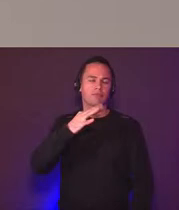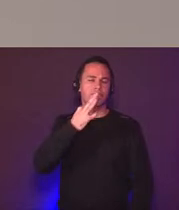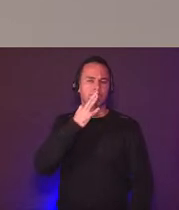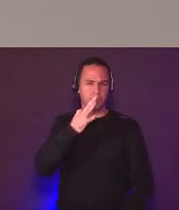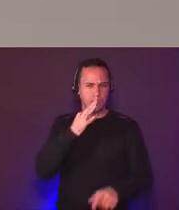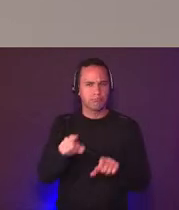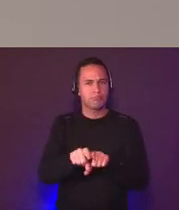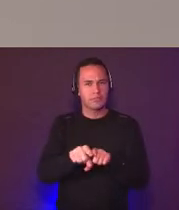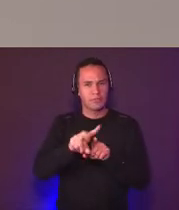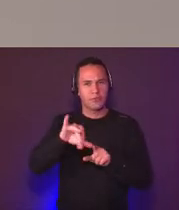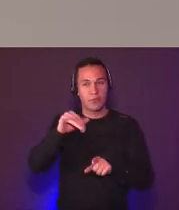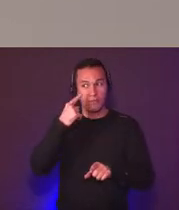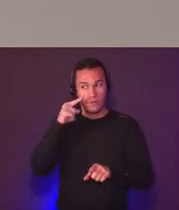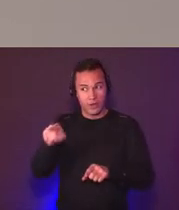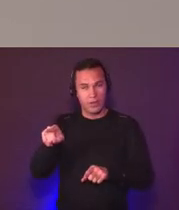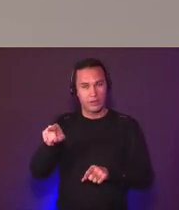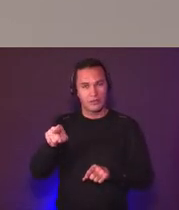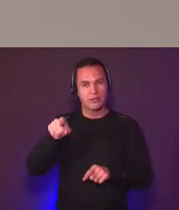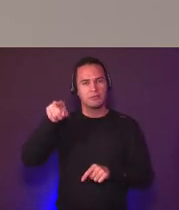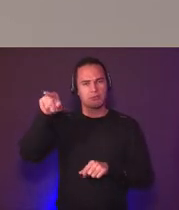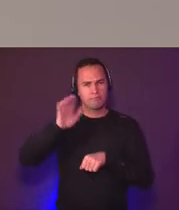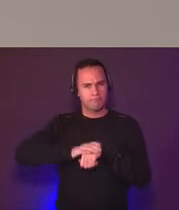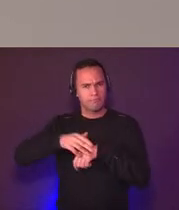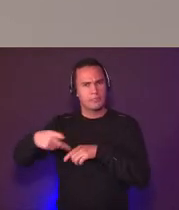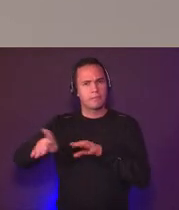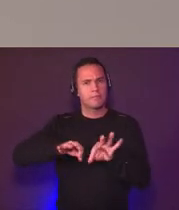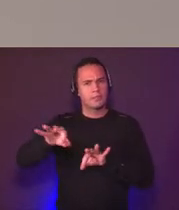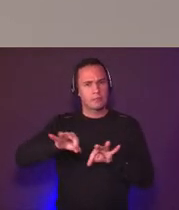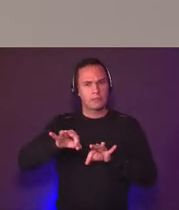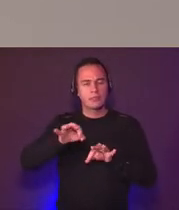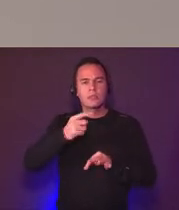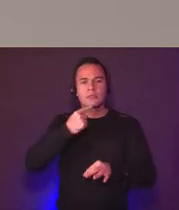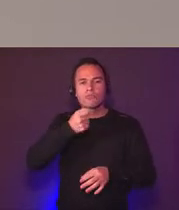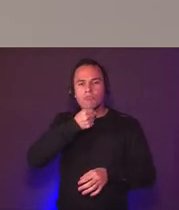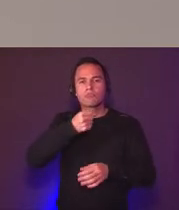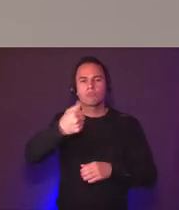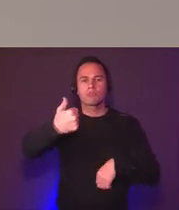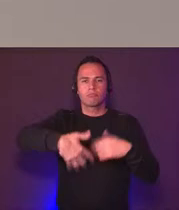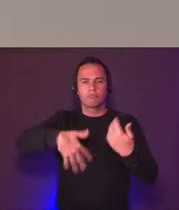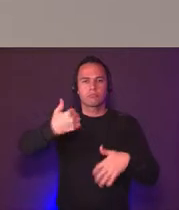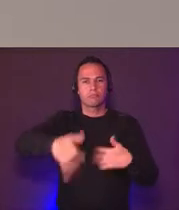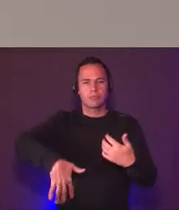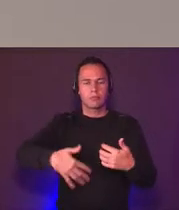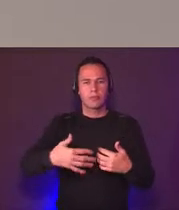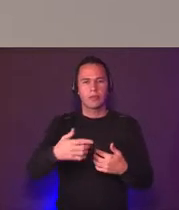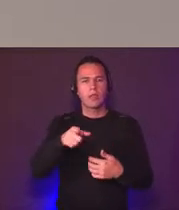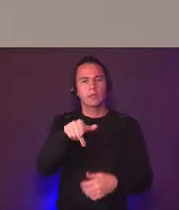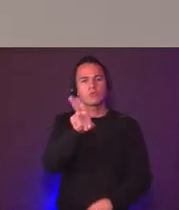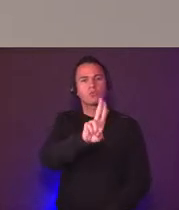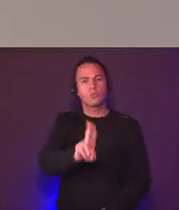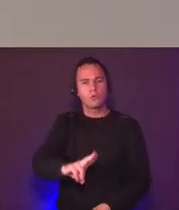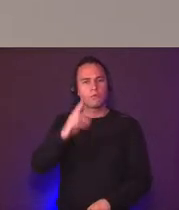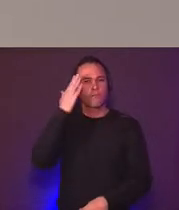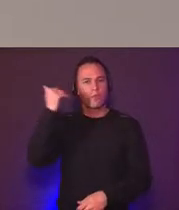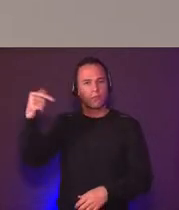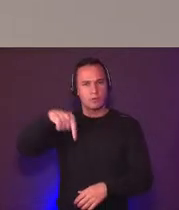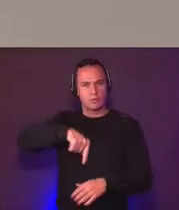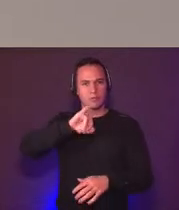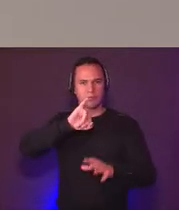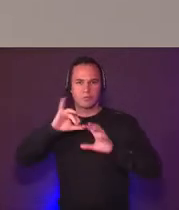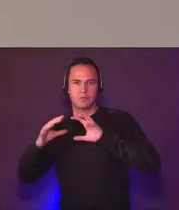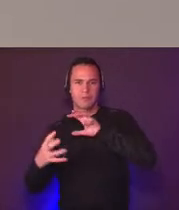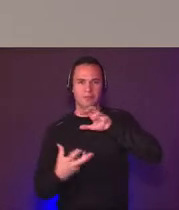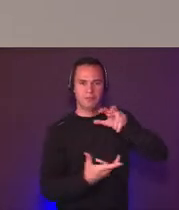conhecedor também. Vocês vão ver que ele mobilizou depoimentos de grandes nomes do jornalismo